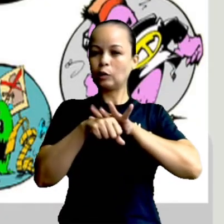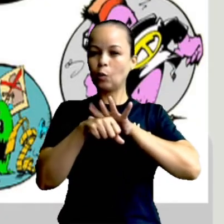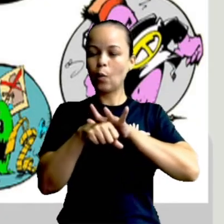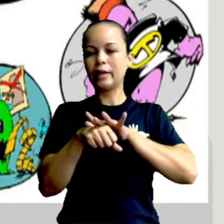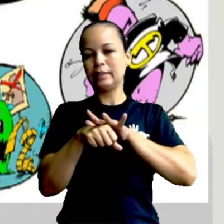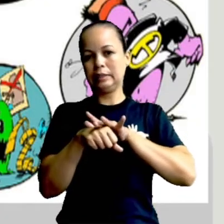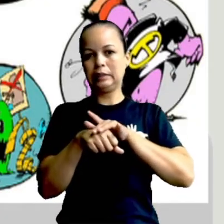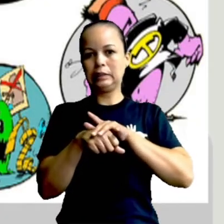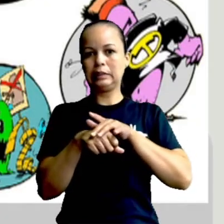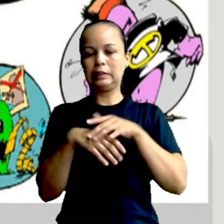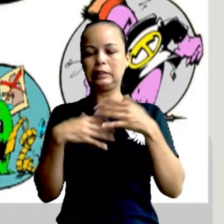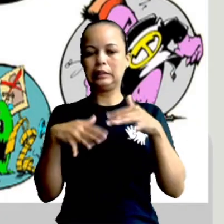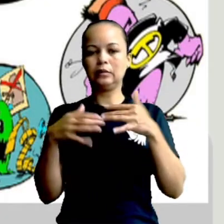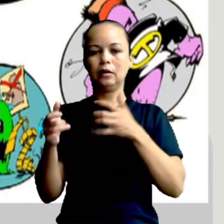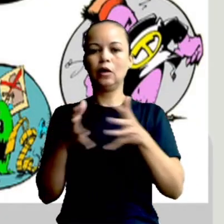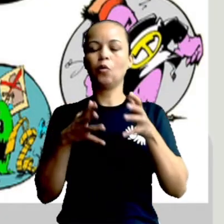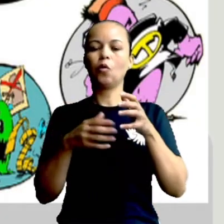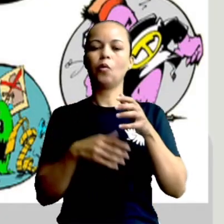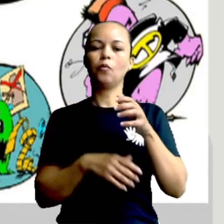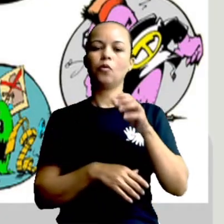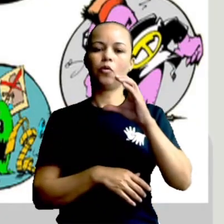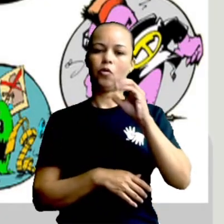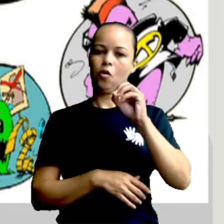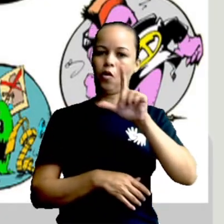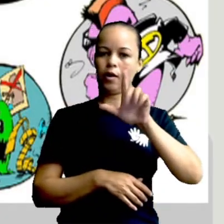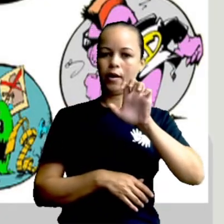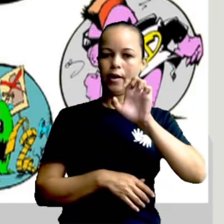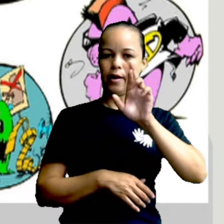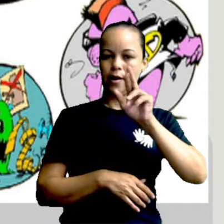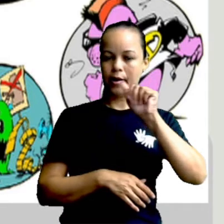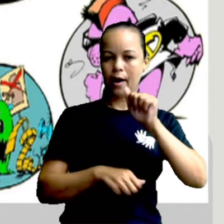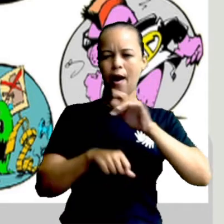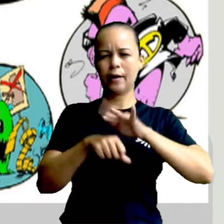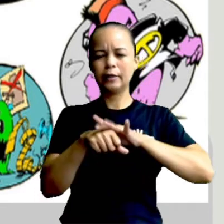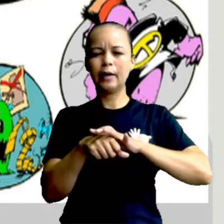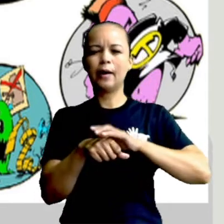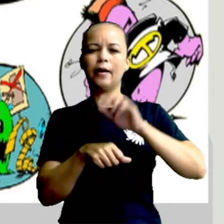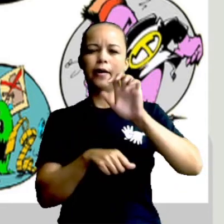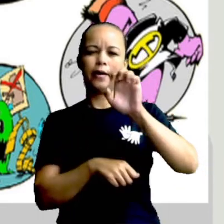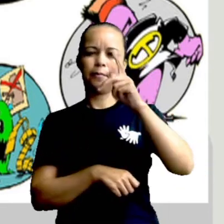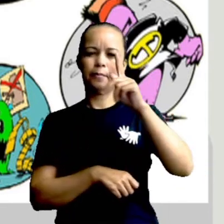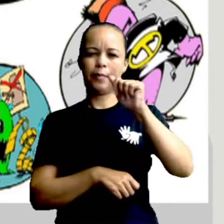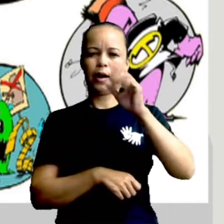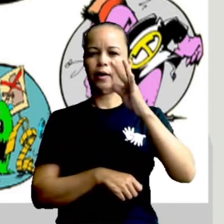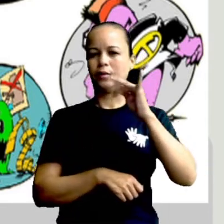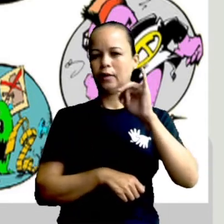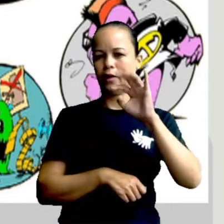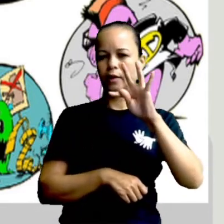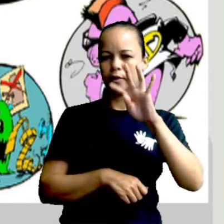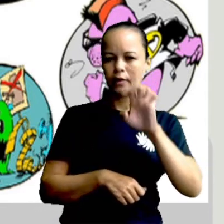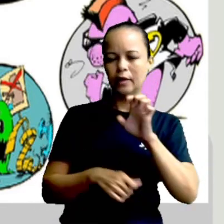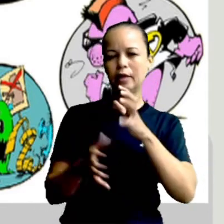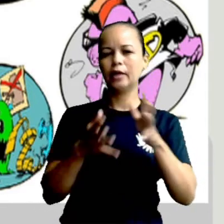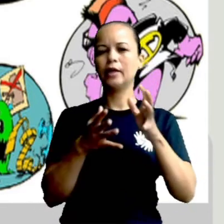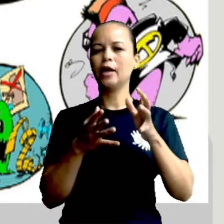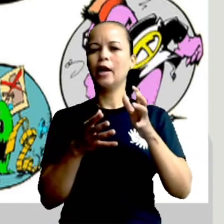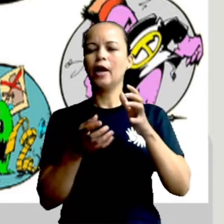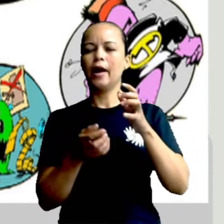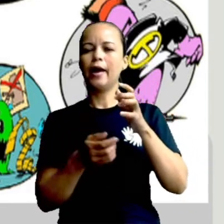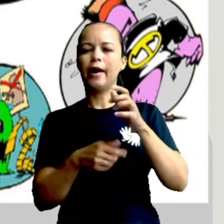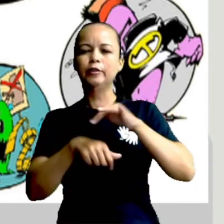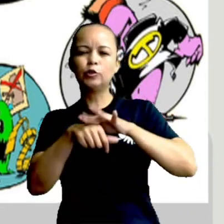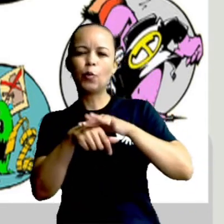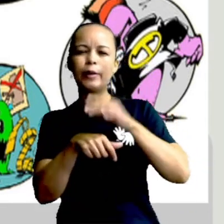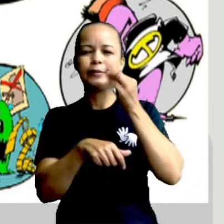a cólera, a hepatite, malária e leptospirose, as verminoses,